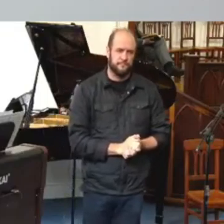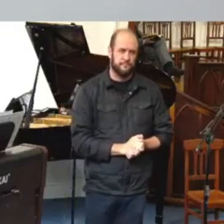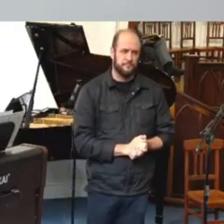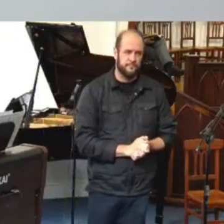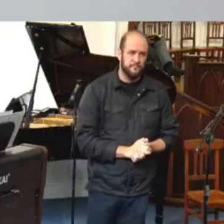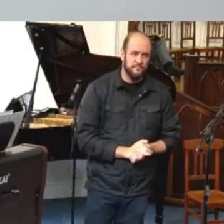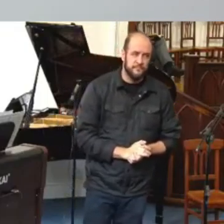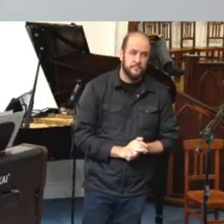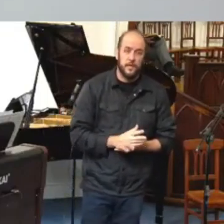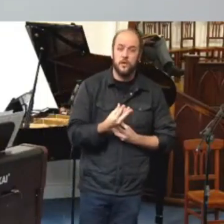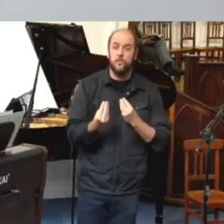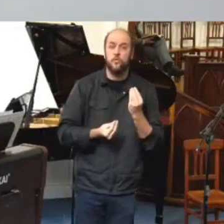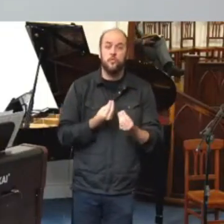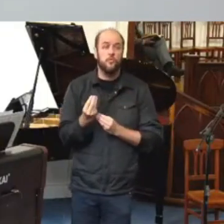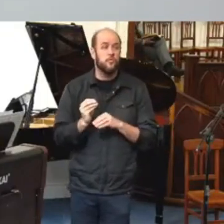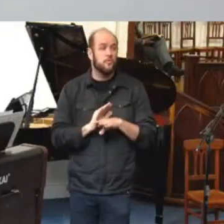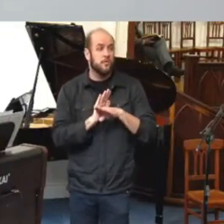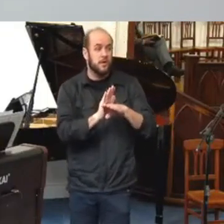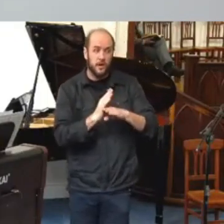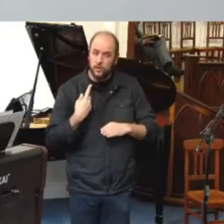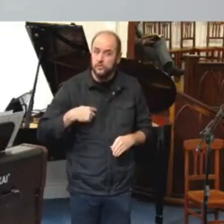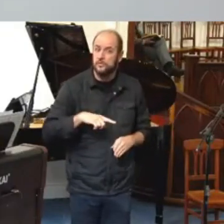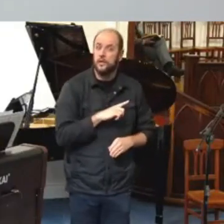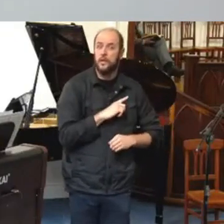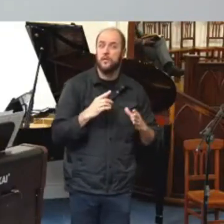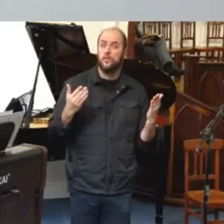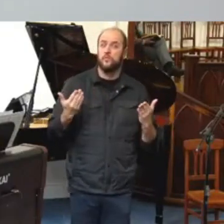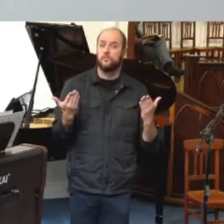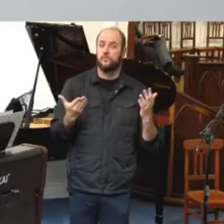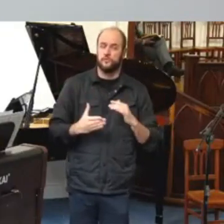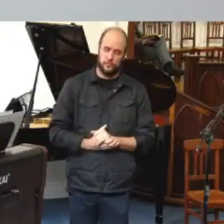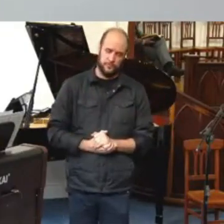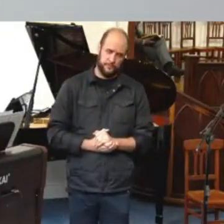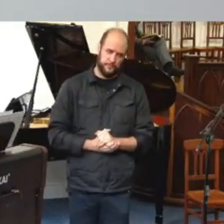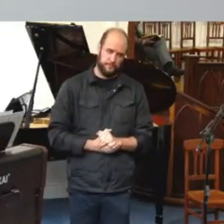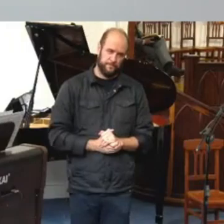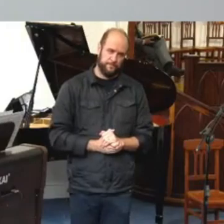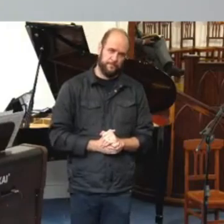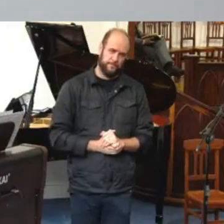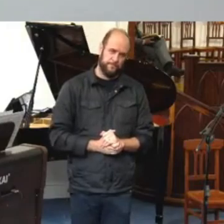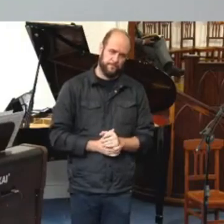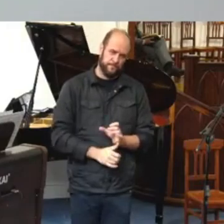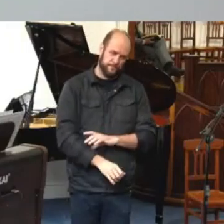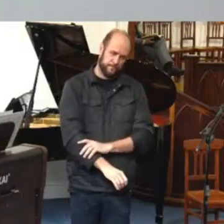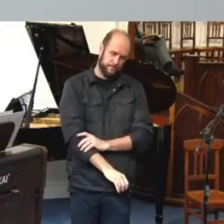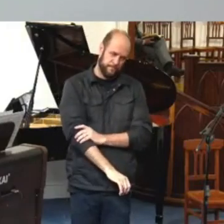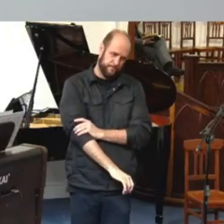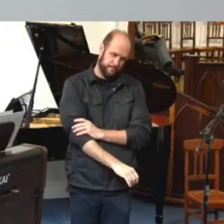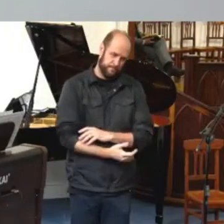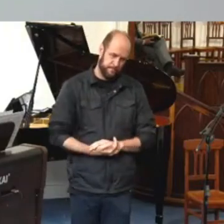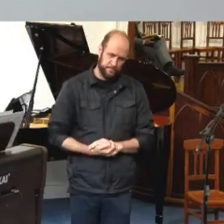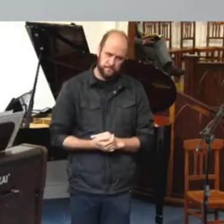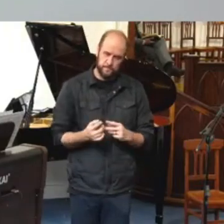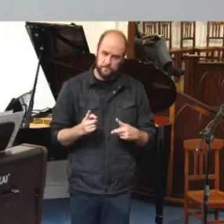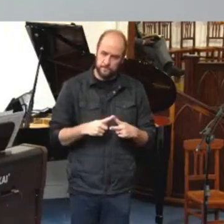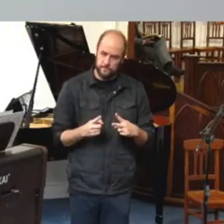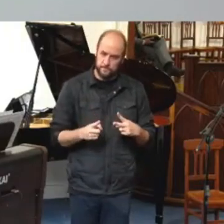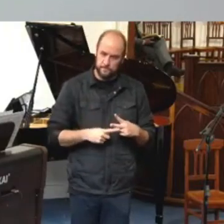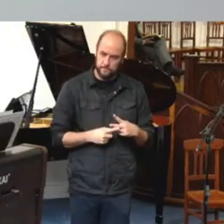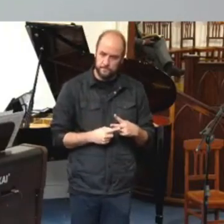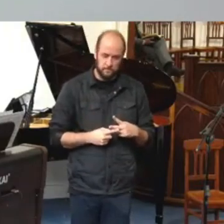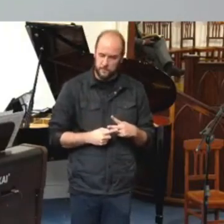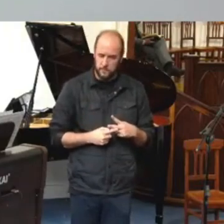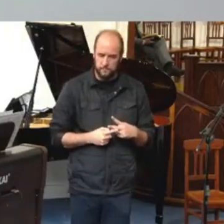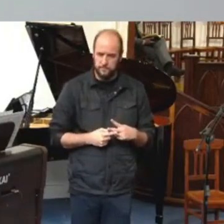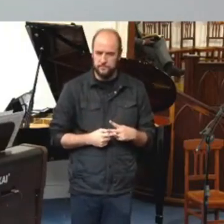E como isso pode nos ajudar? Queridos, duas coisas